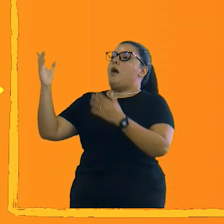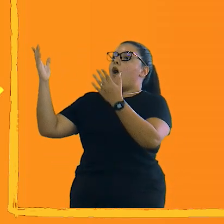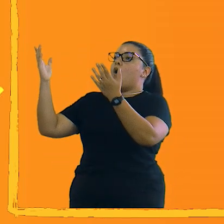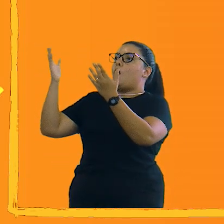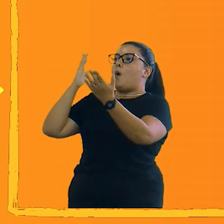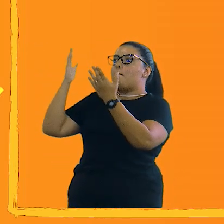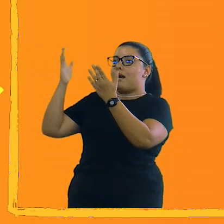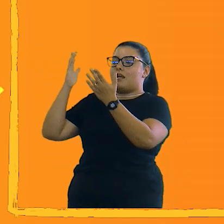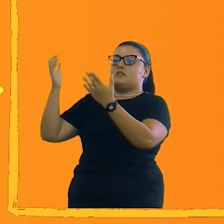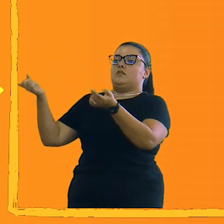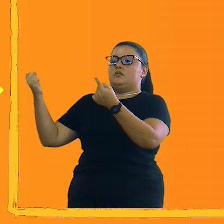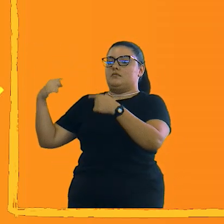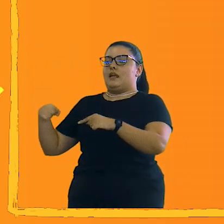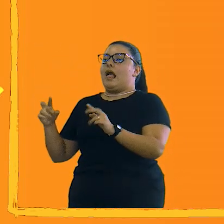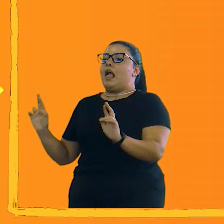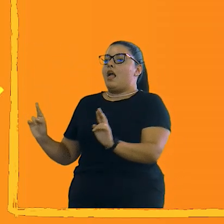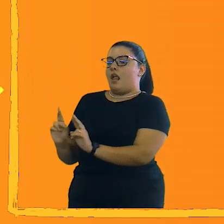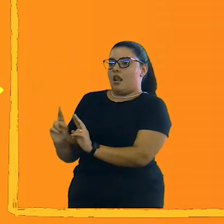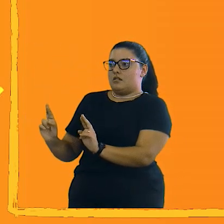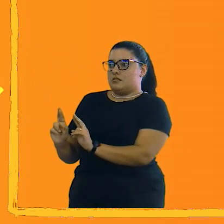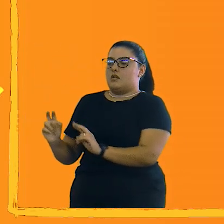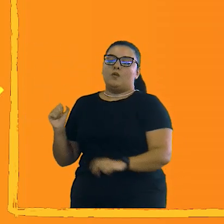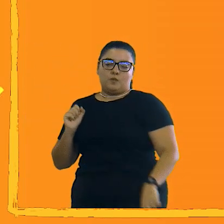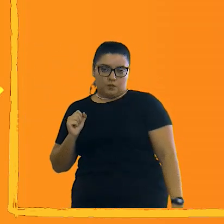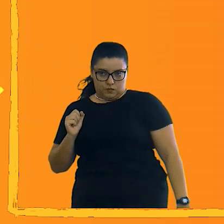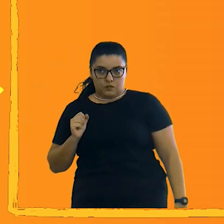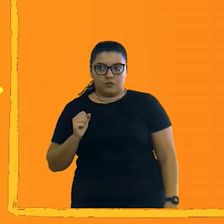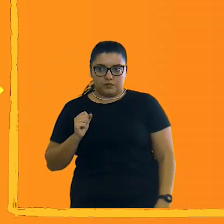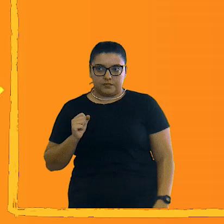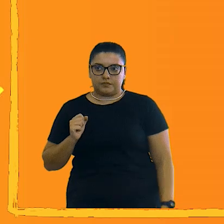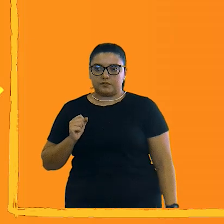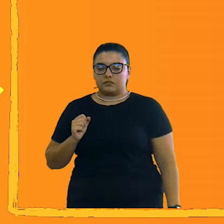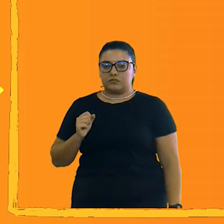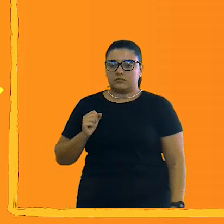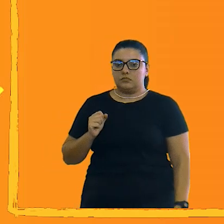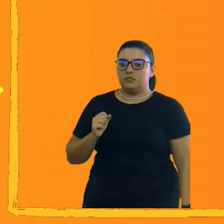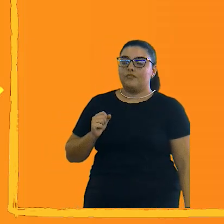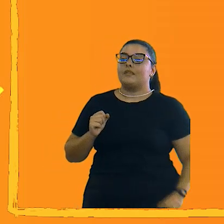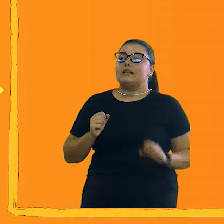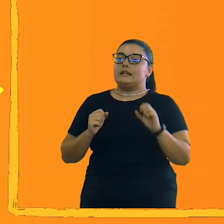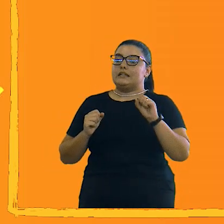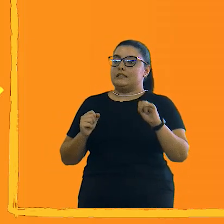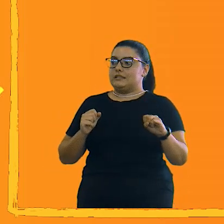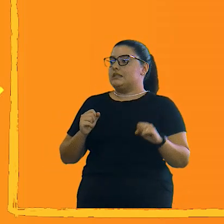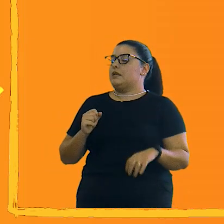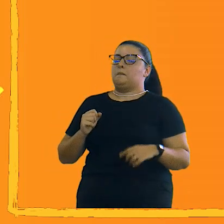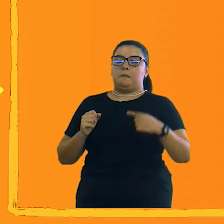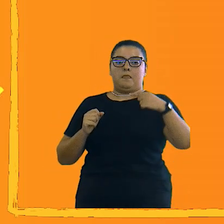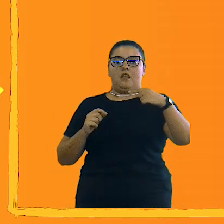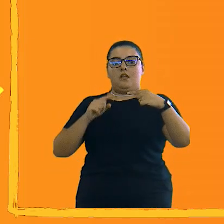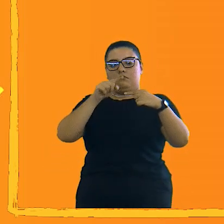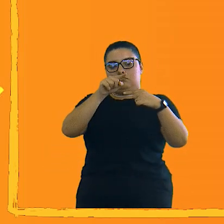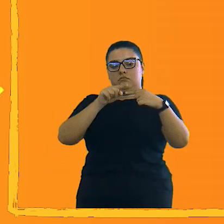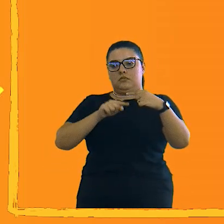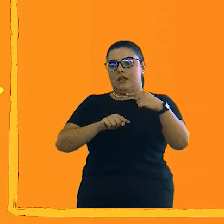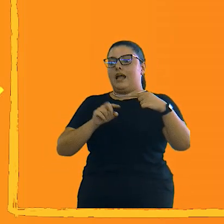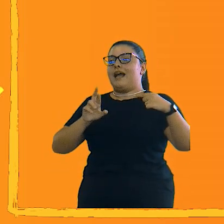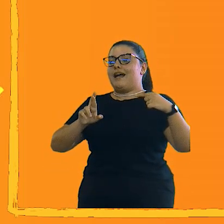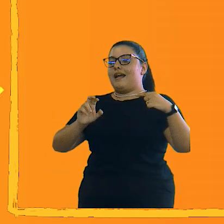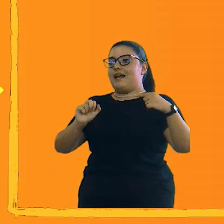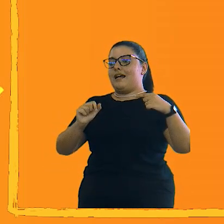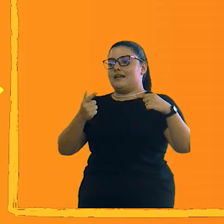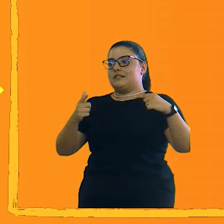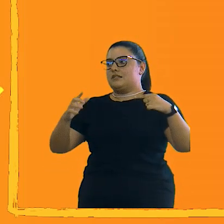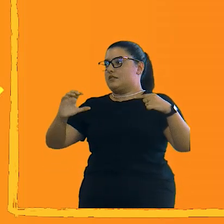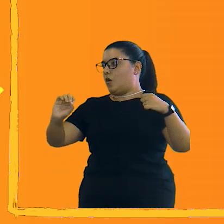entre grandezas toda vez que eu falo em uma razão eu tô comparando duas